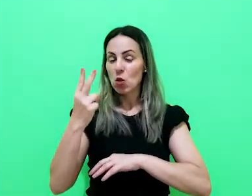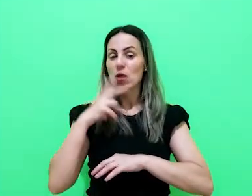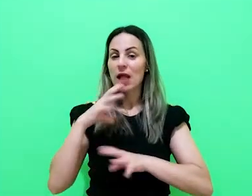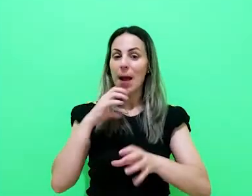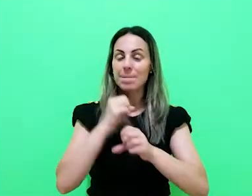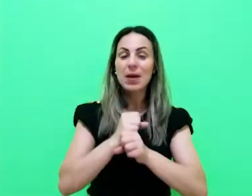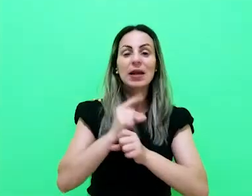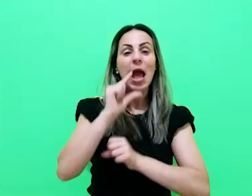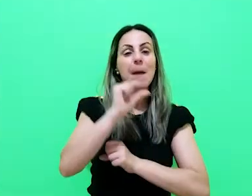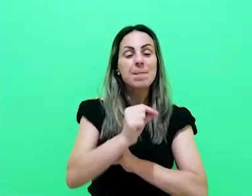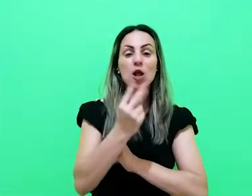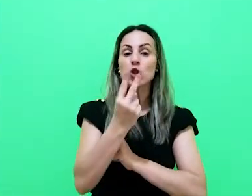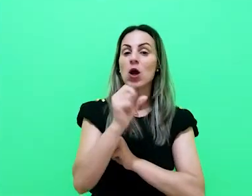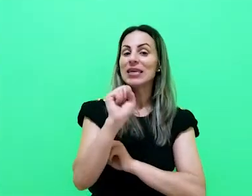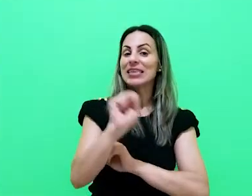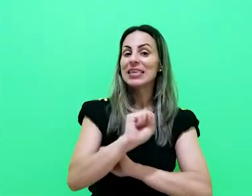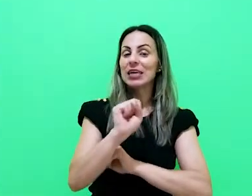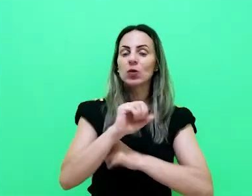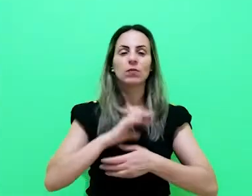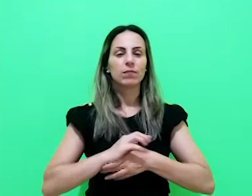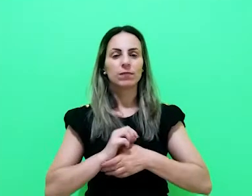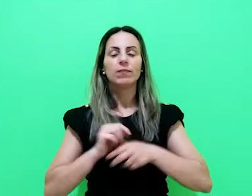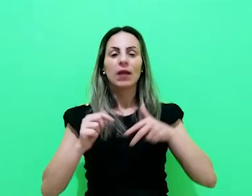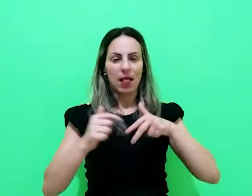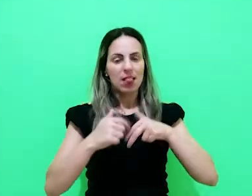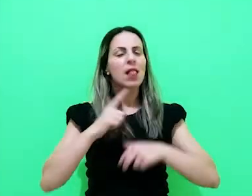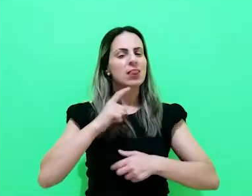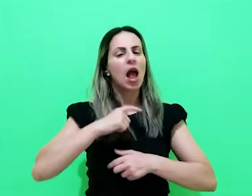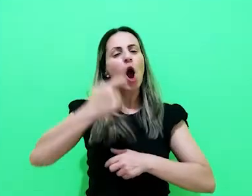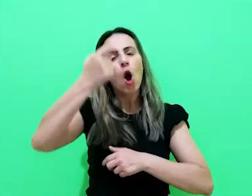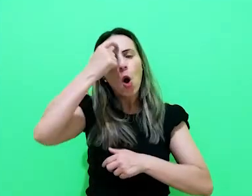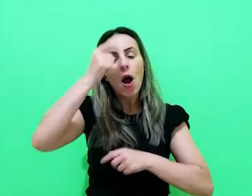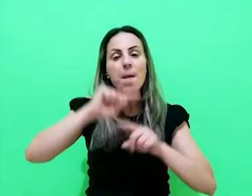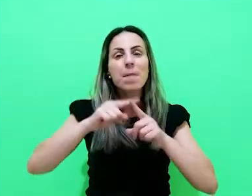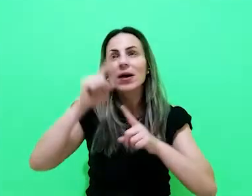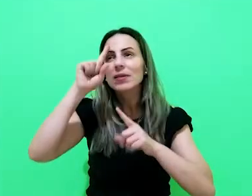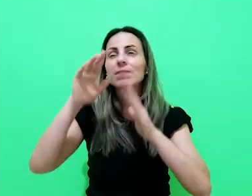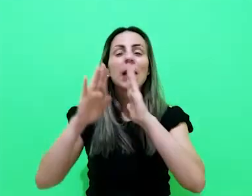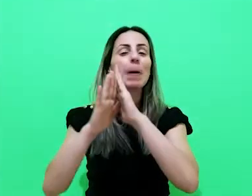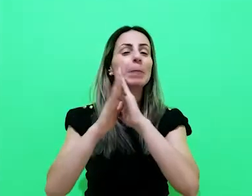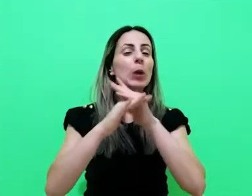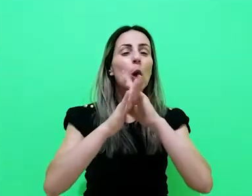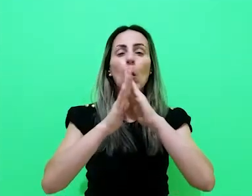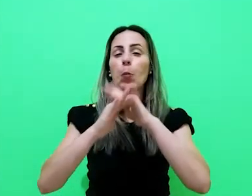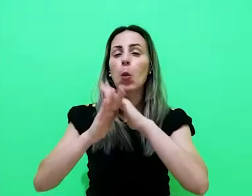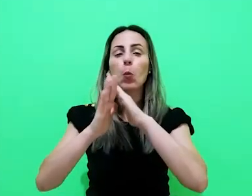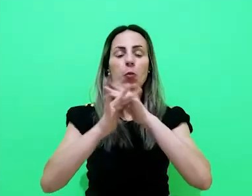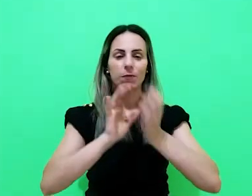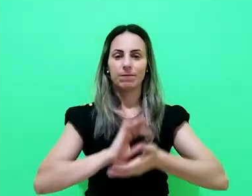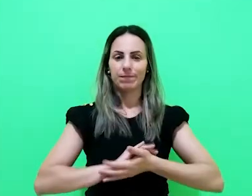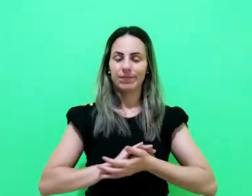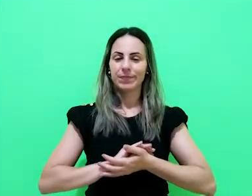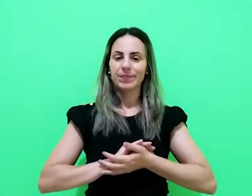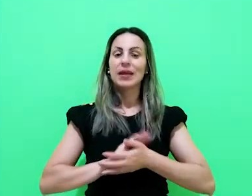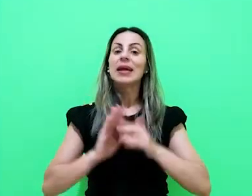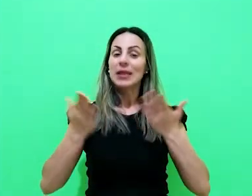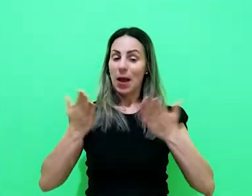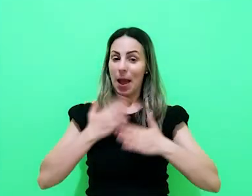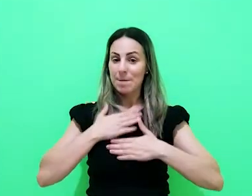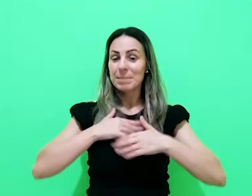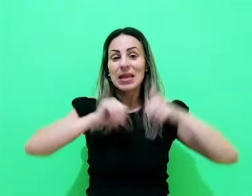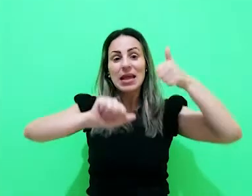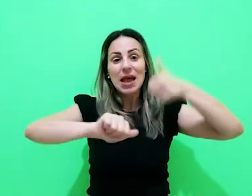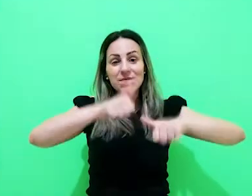capilar menor do que 2 segundos. Ele está consciente, mas está desorientado, pessoal. Então, na minha